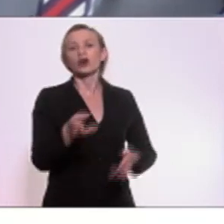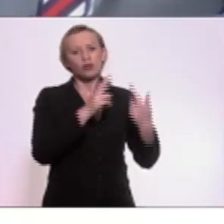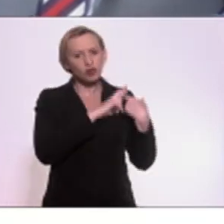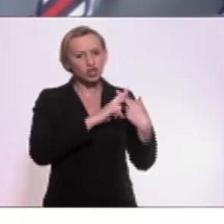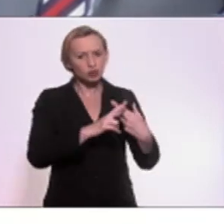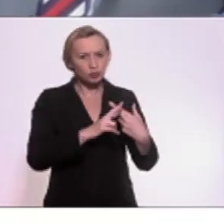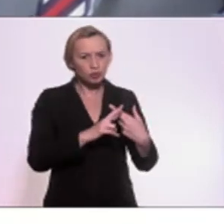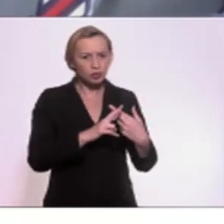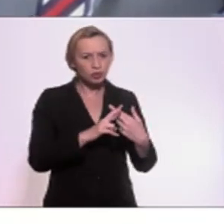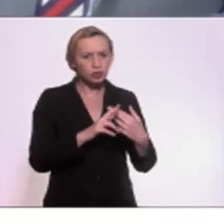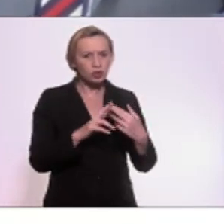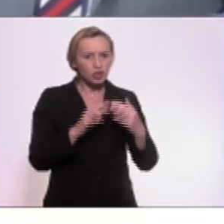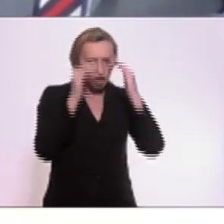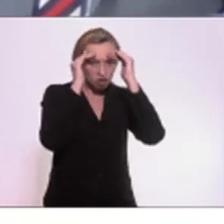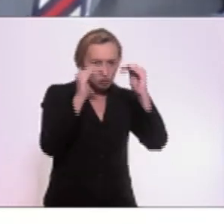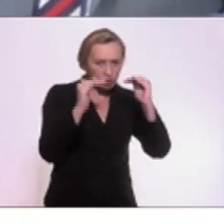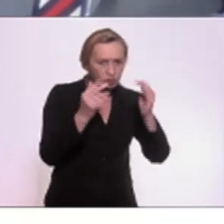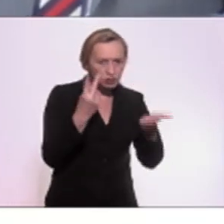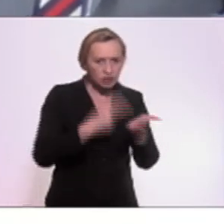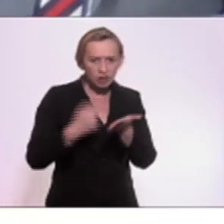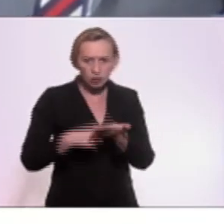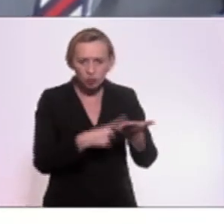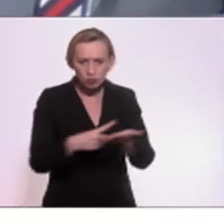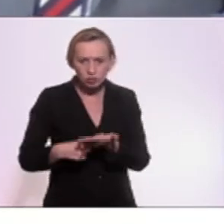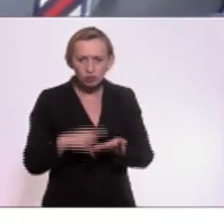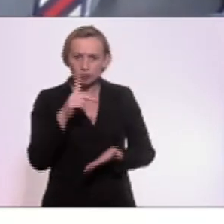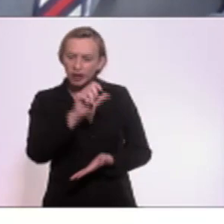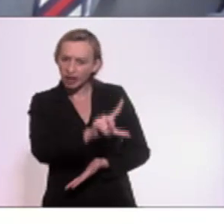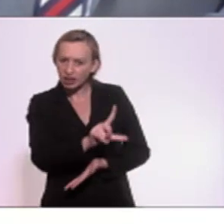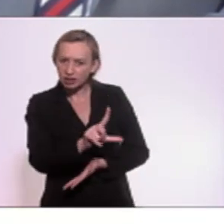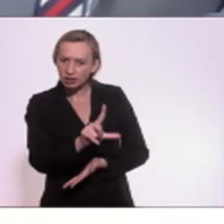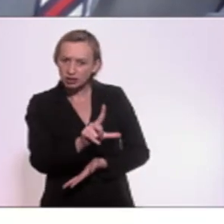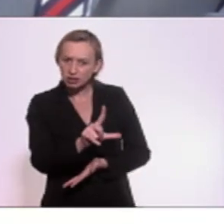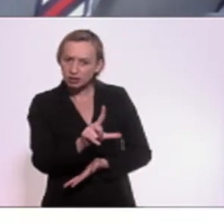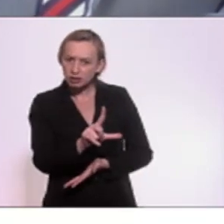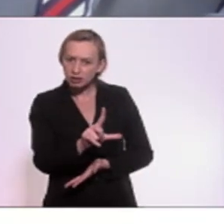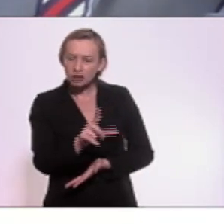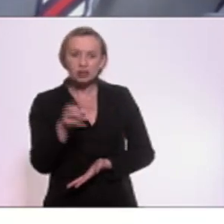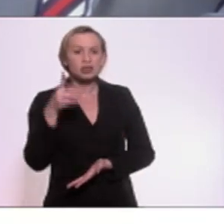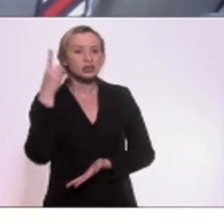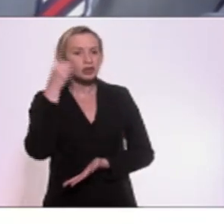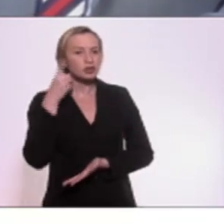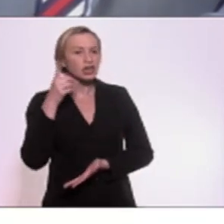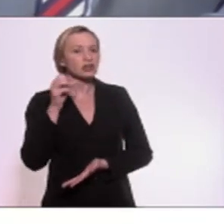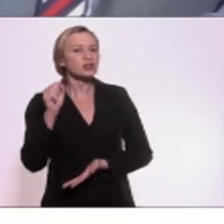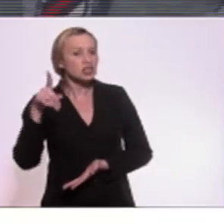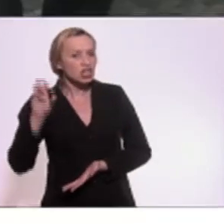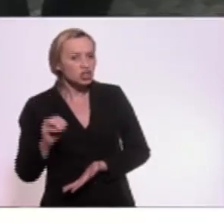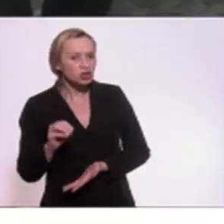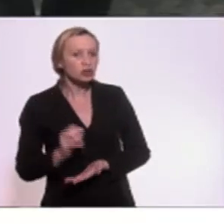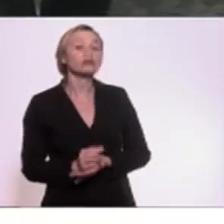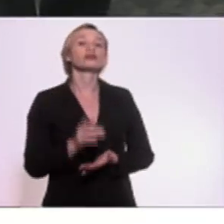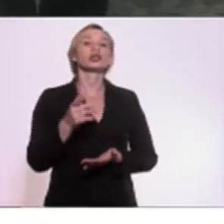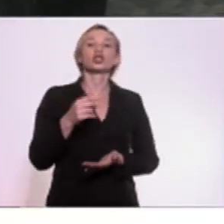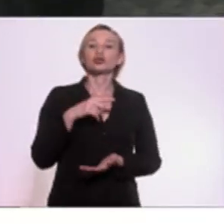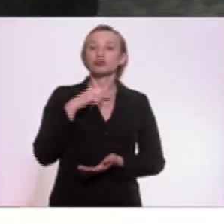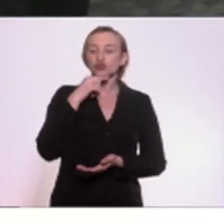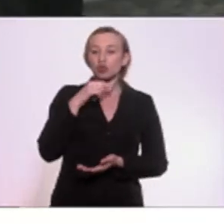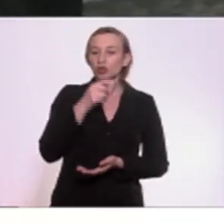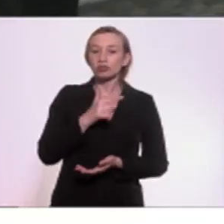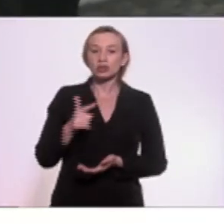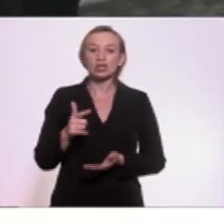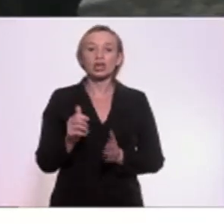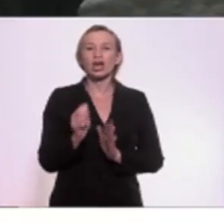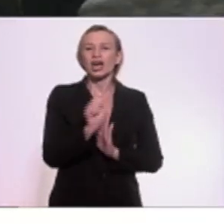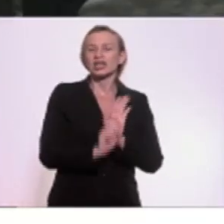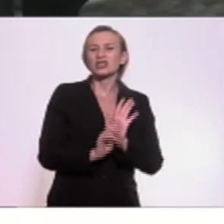esse acordo que nós tratamos em relação ao PL? Sim, deputado Sérgio. Eu tenho dúvida que na redação final, ao ler, esse